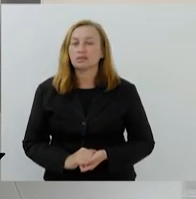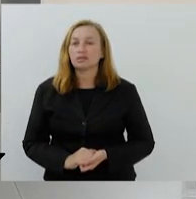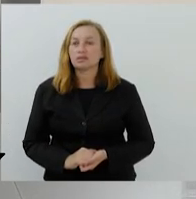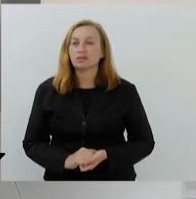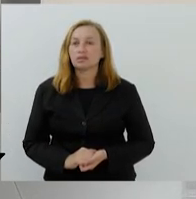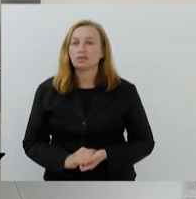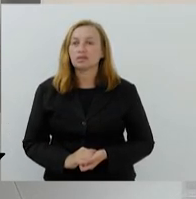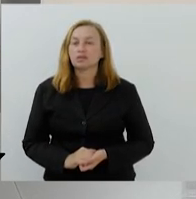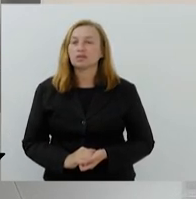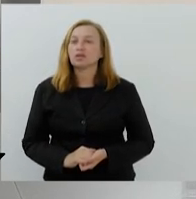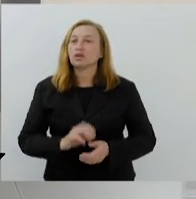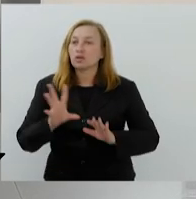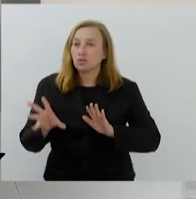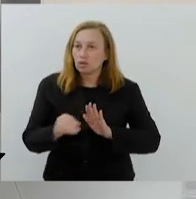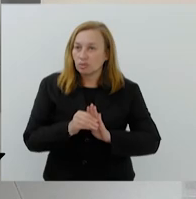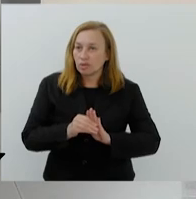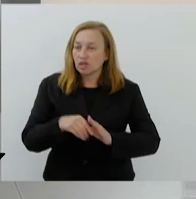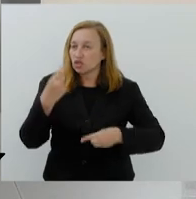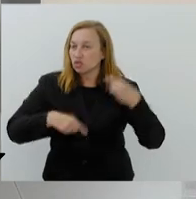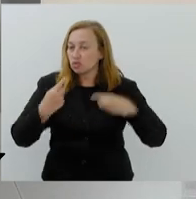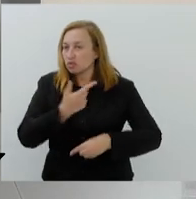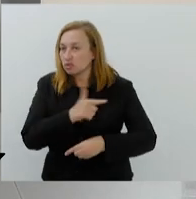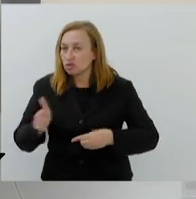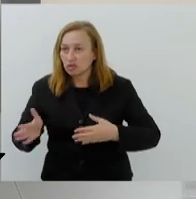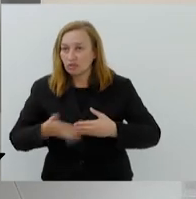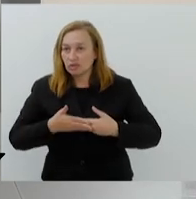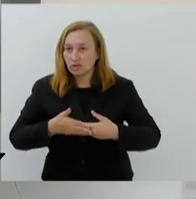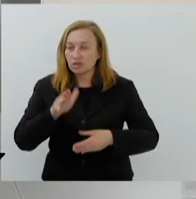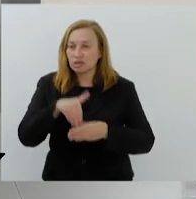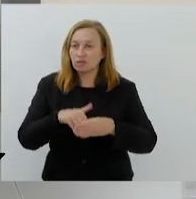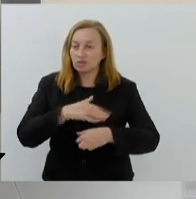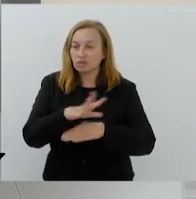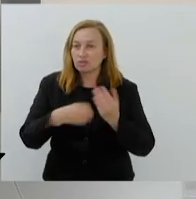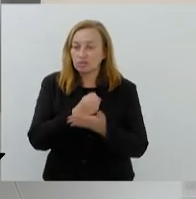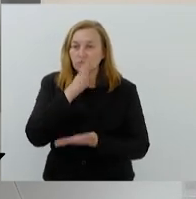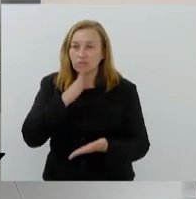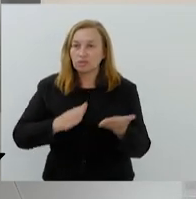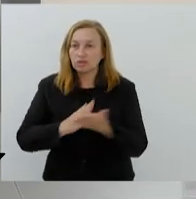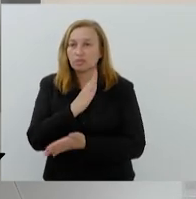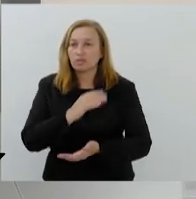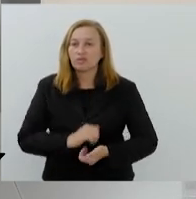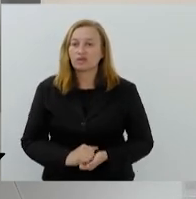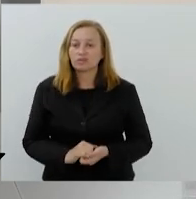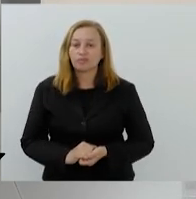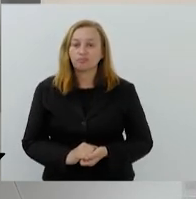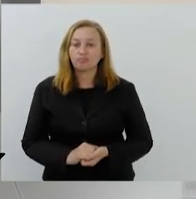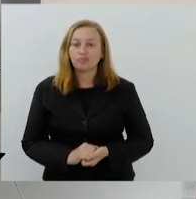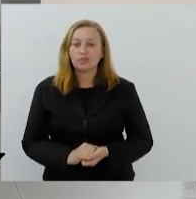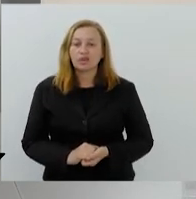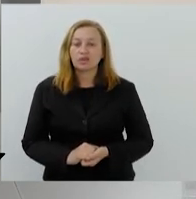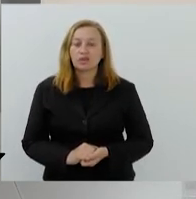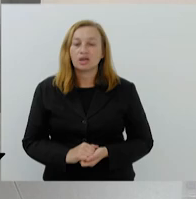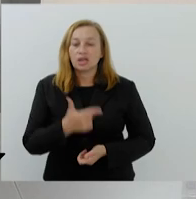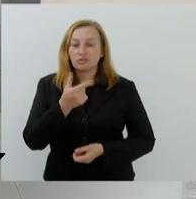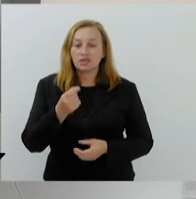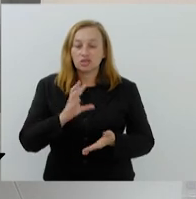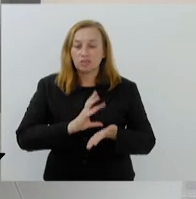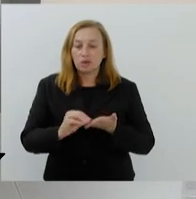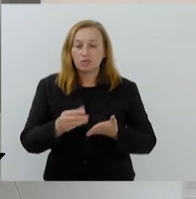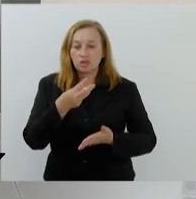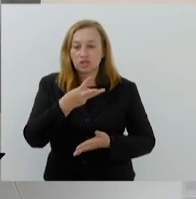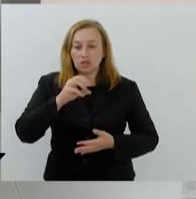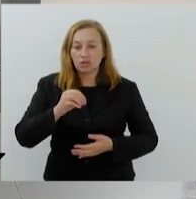Legalidade com emendas. Em discussão. Não havendo quem queira discutir, encerrada a discussão, em votação, se os que aprovam permaneçam como estão, aprovado. 20 da pauta, projeto de